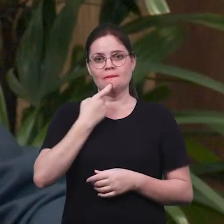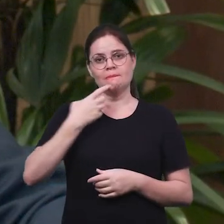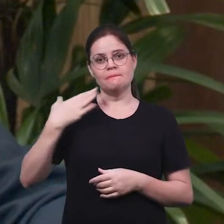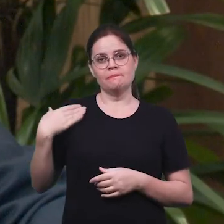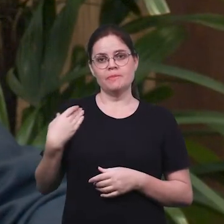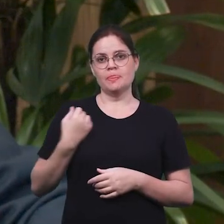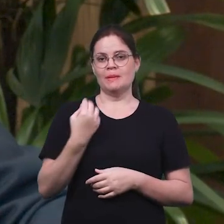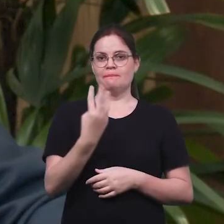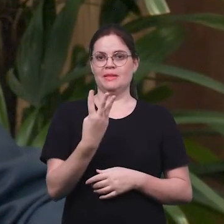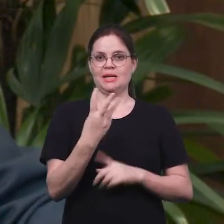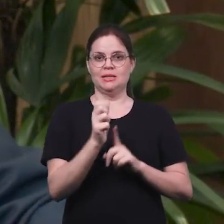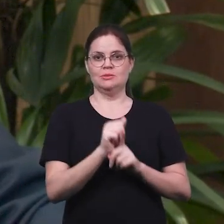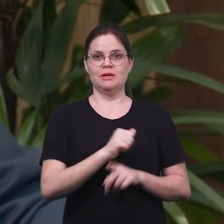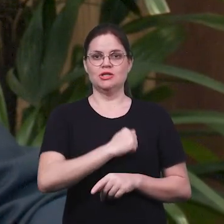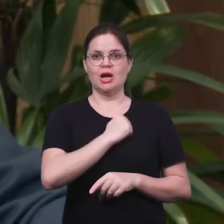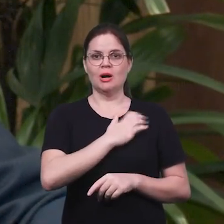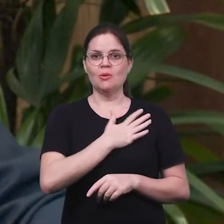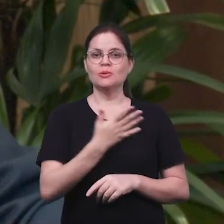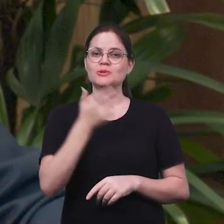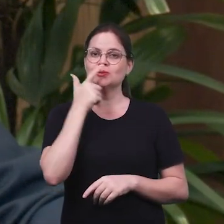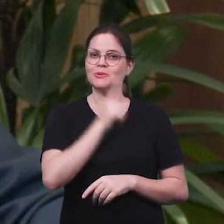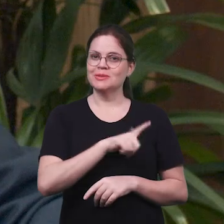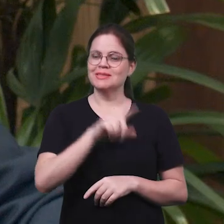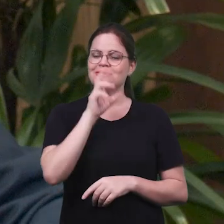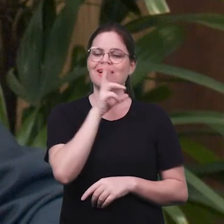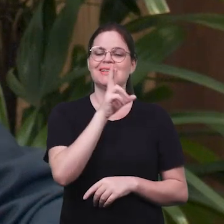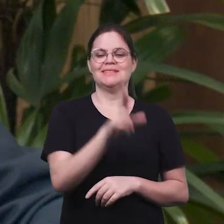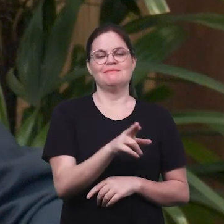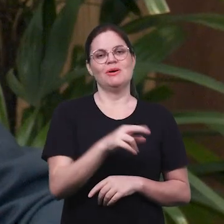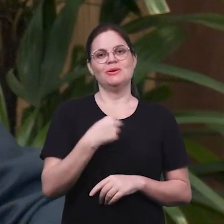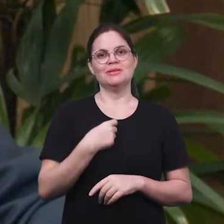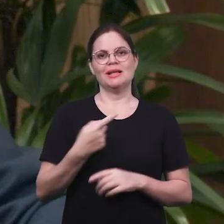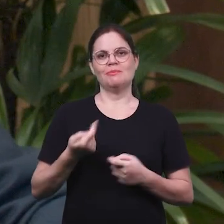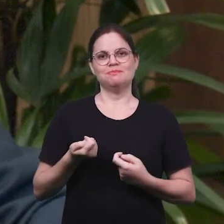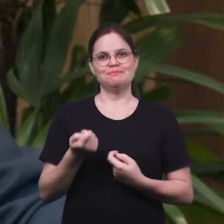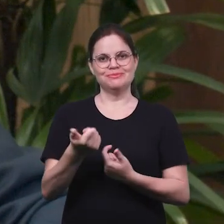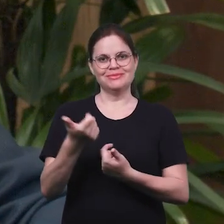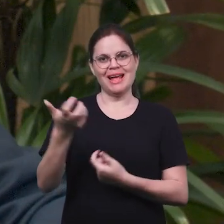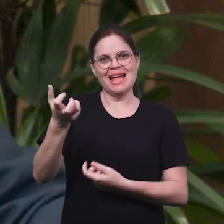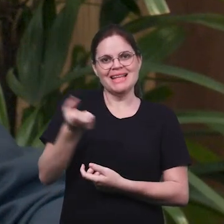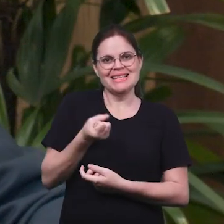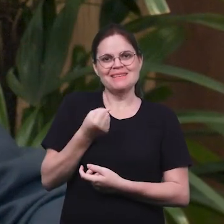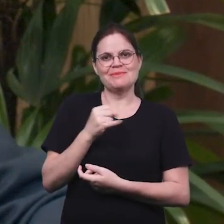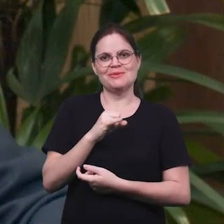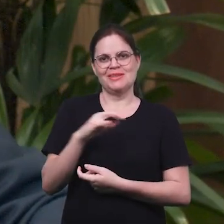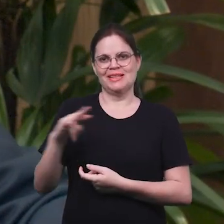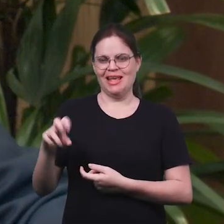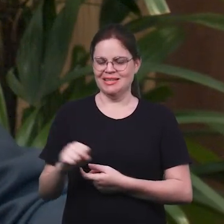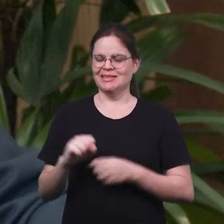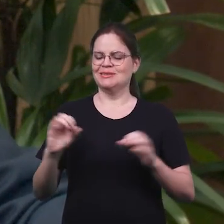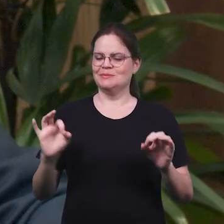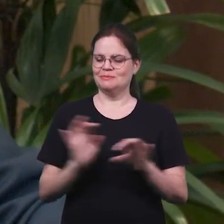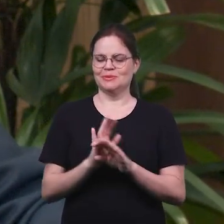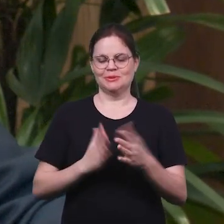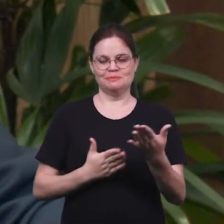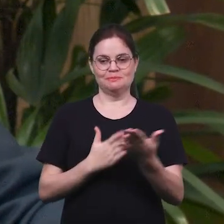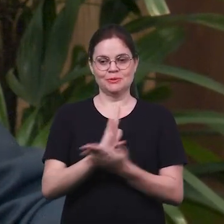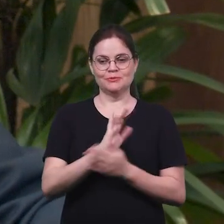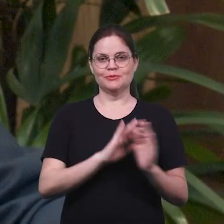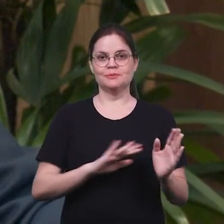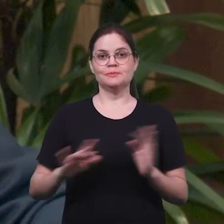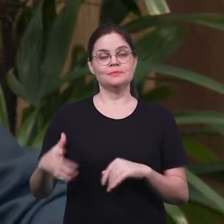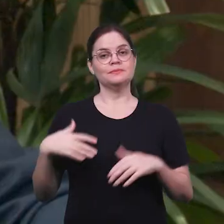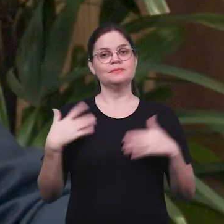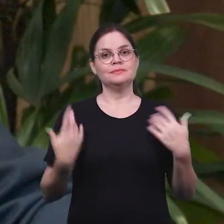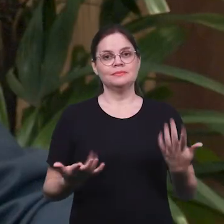agosto, 3 de agosto, ela recebeu a resposta do benefício para a glória do Senhor. O Senhor tem feito isso,